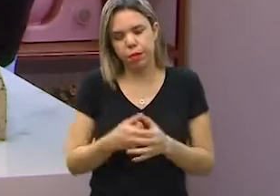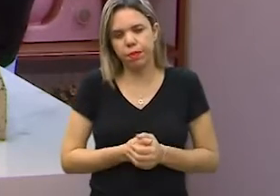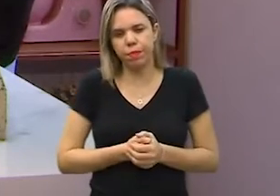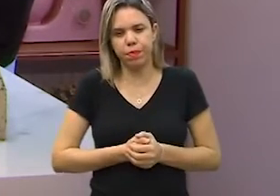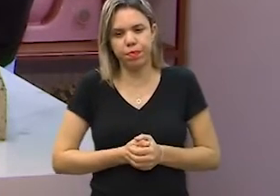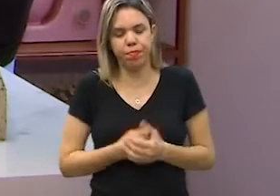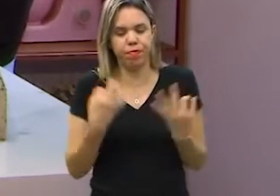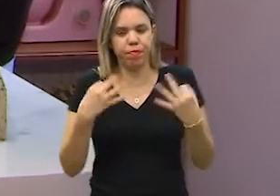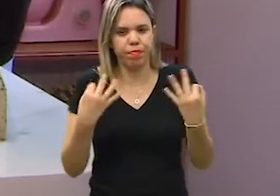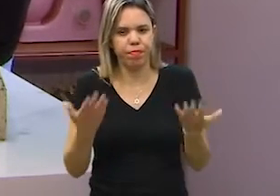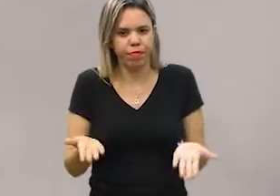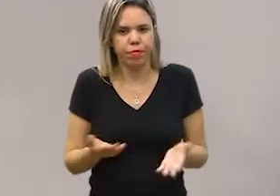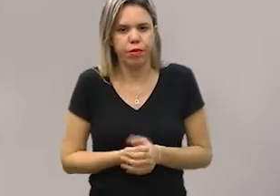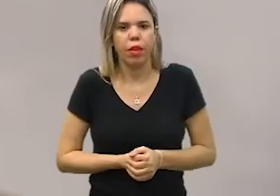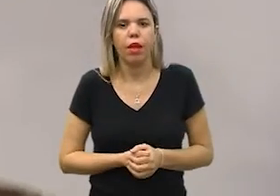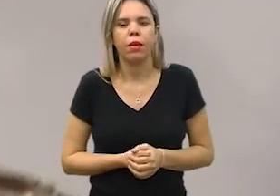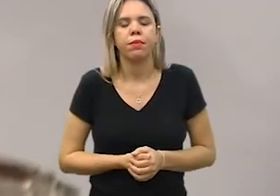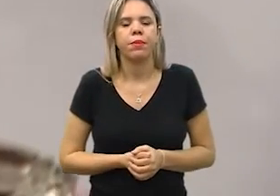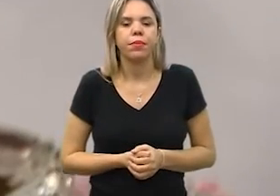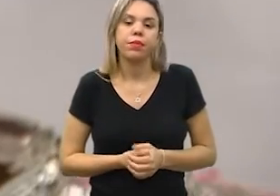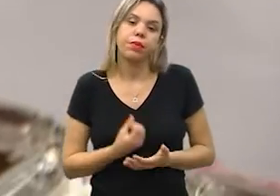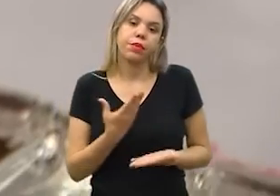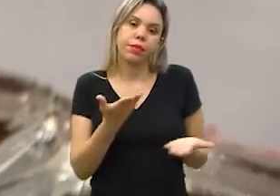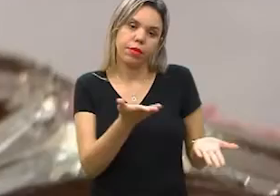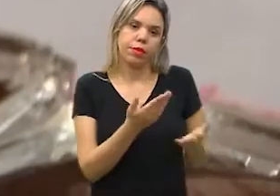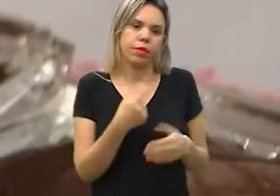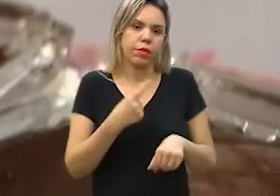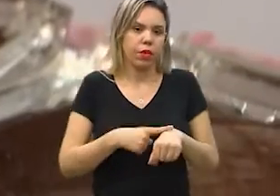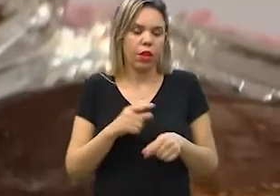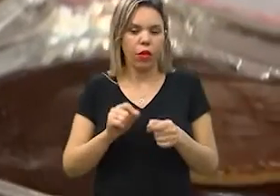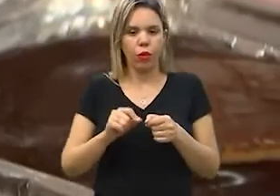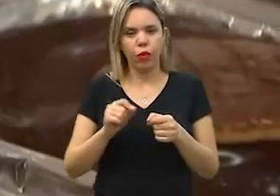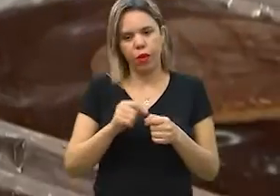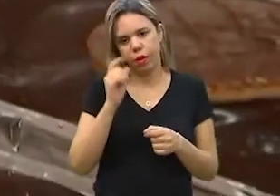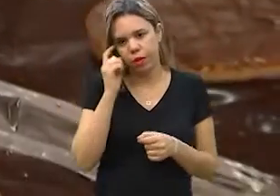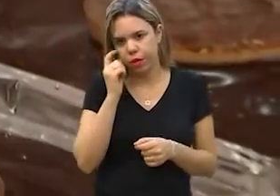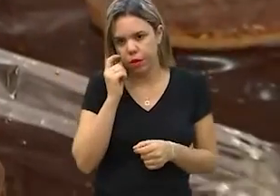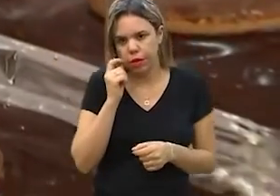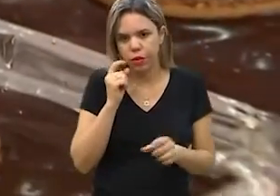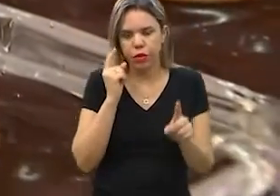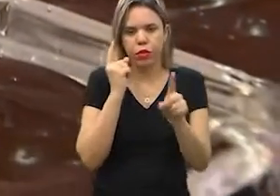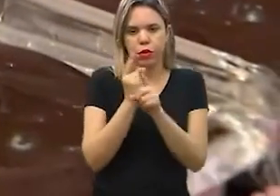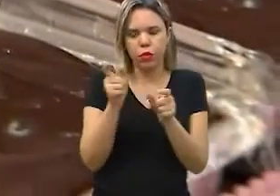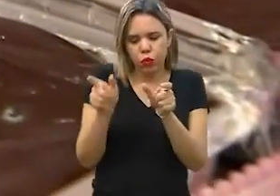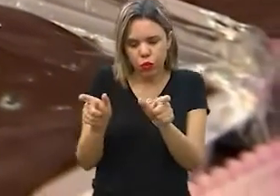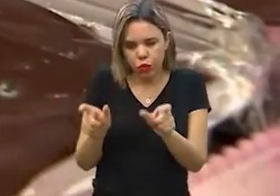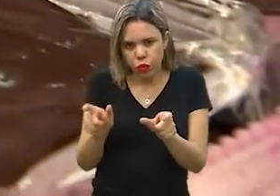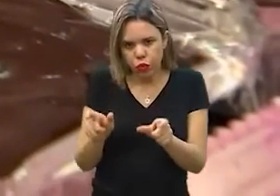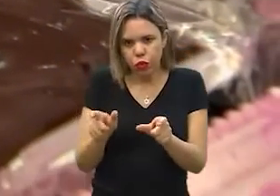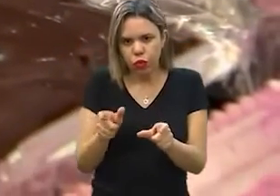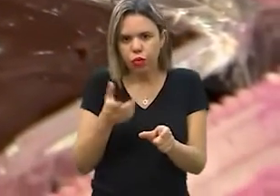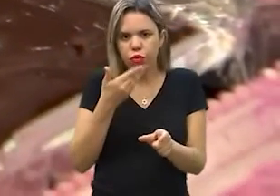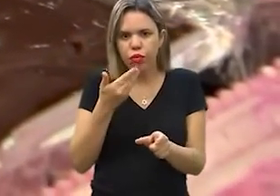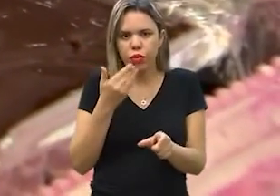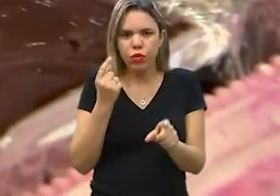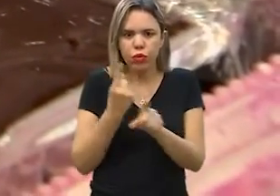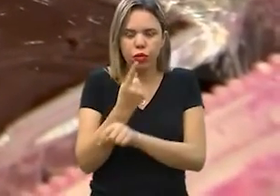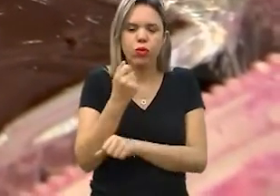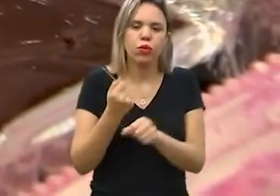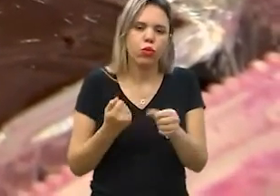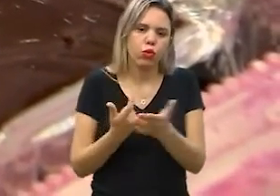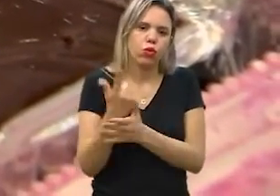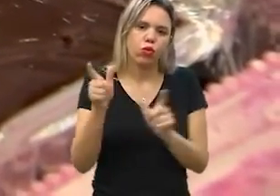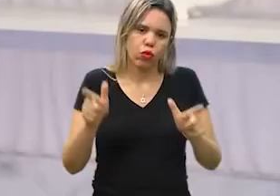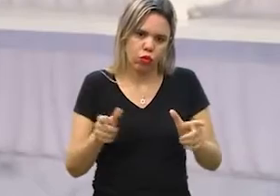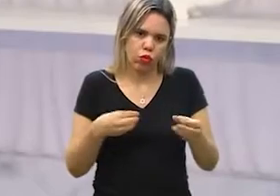Isso, perfeito. E aí, bom, na hora que a gente vai encontrar as marmitinhas, também é fácil de encontrar